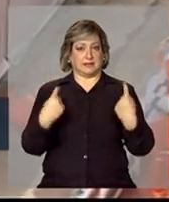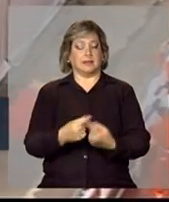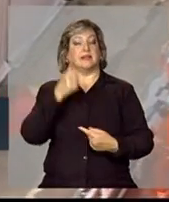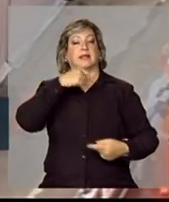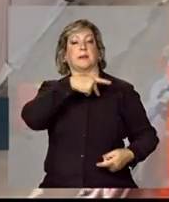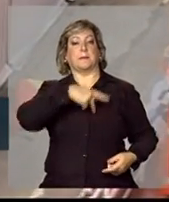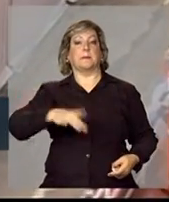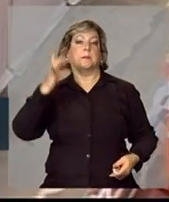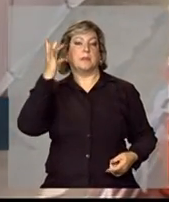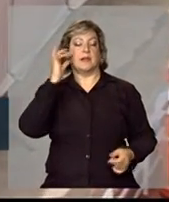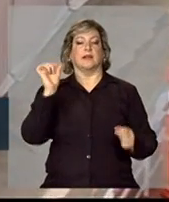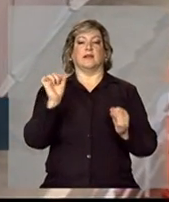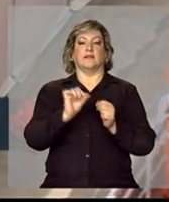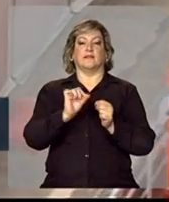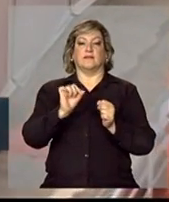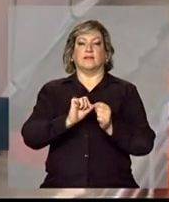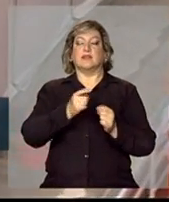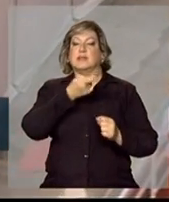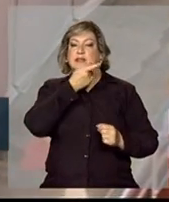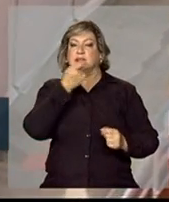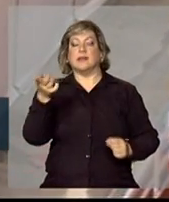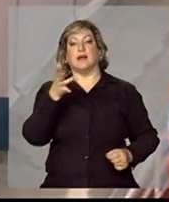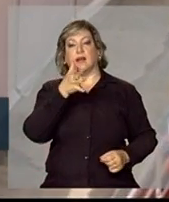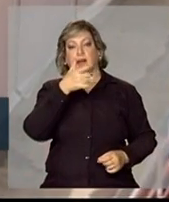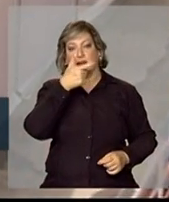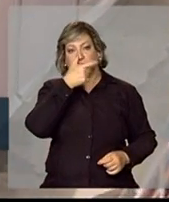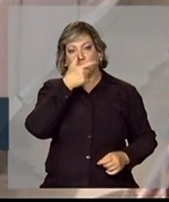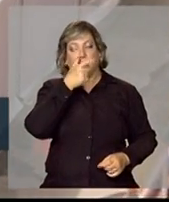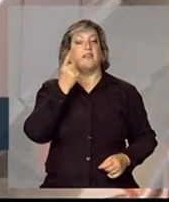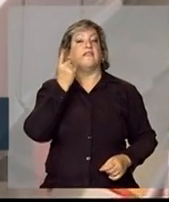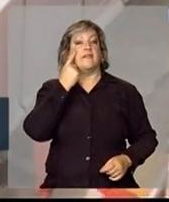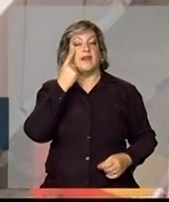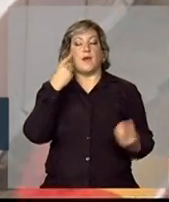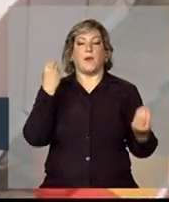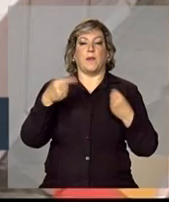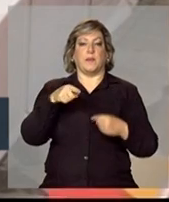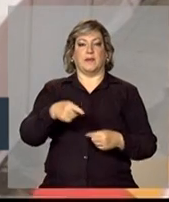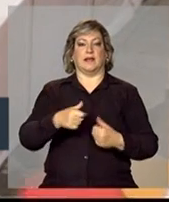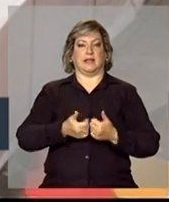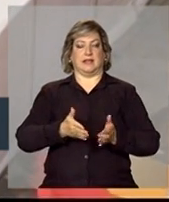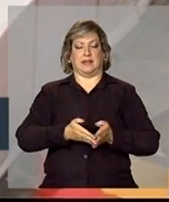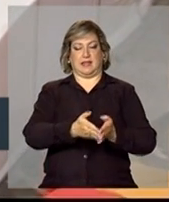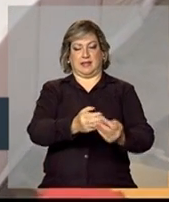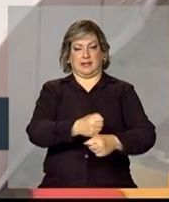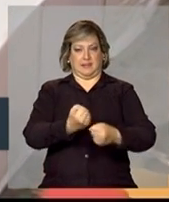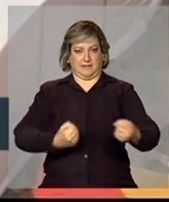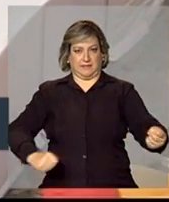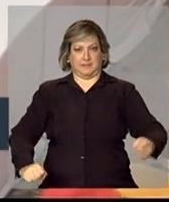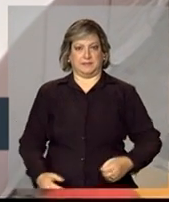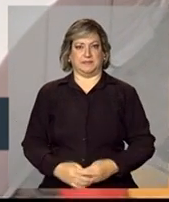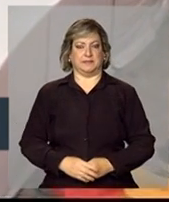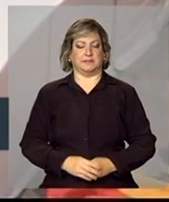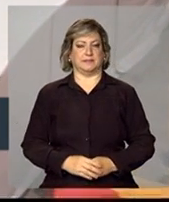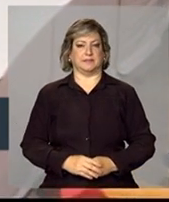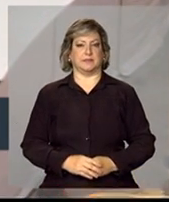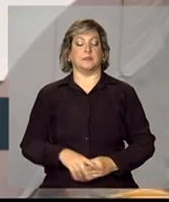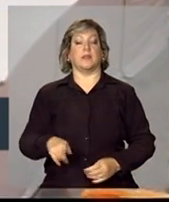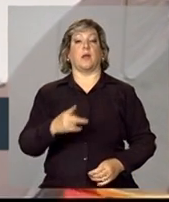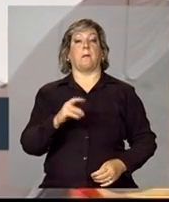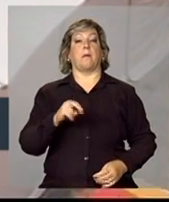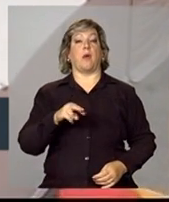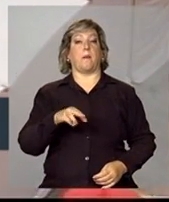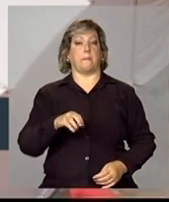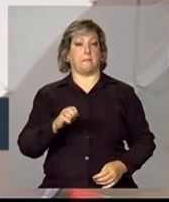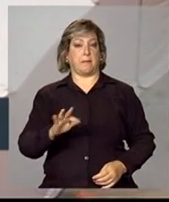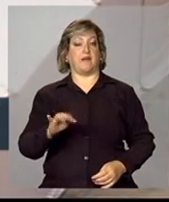presidenta faz uma visita ao navio pelo promef que